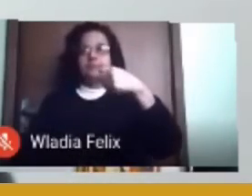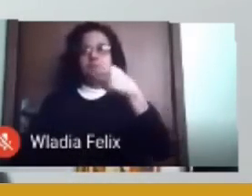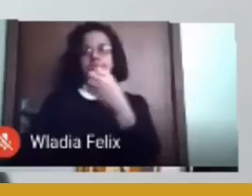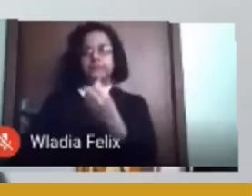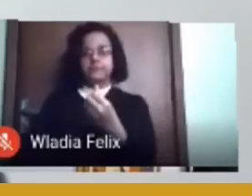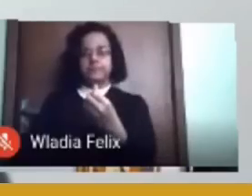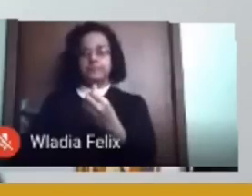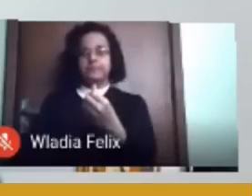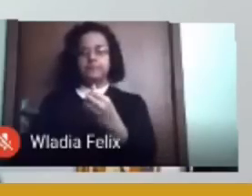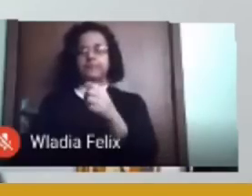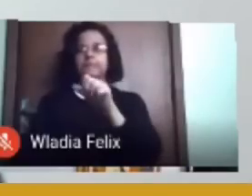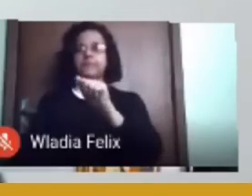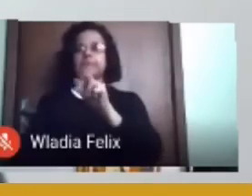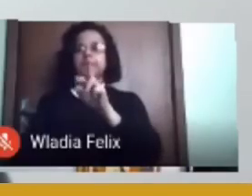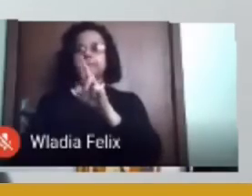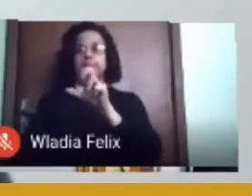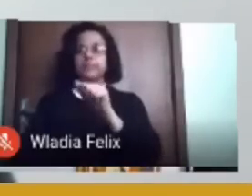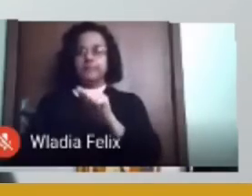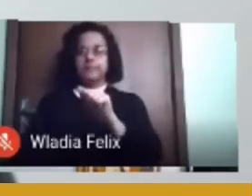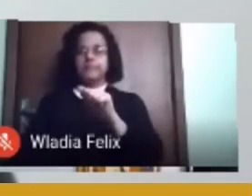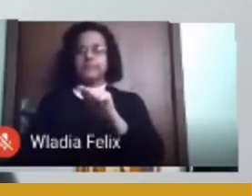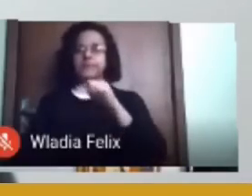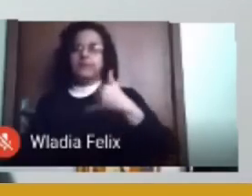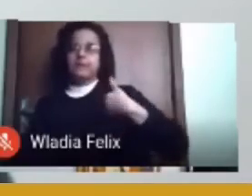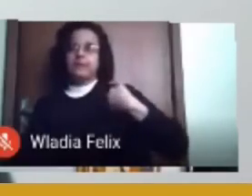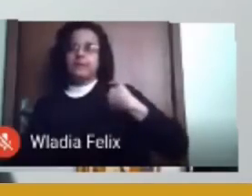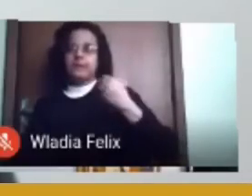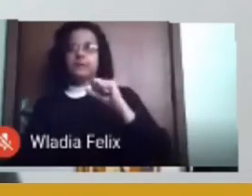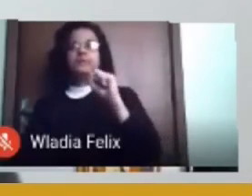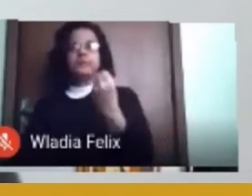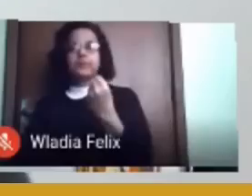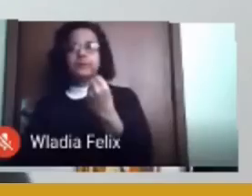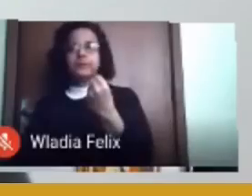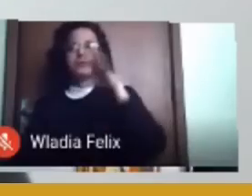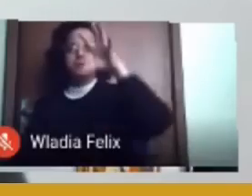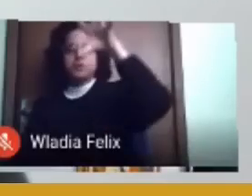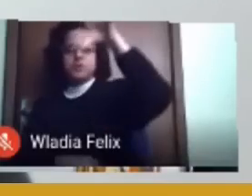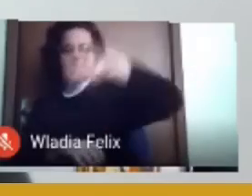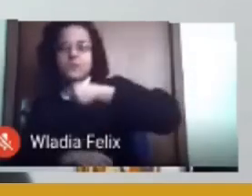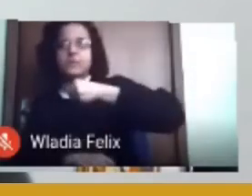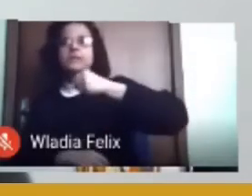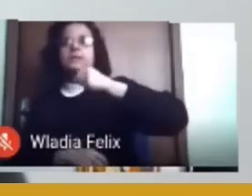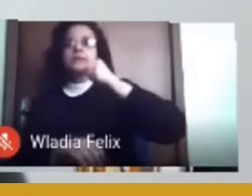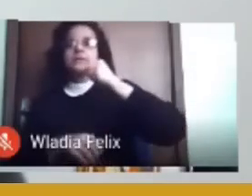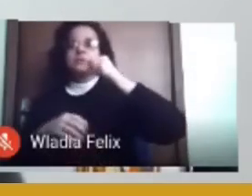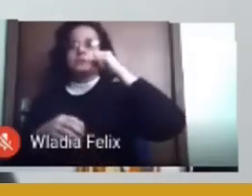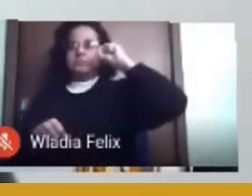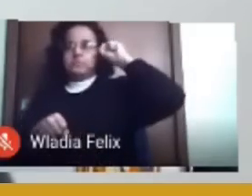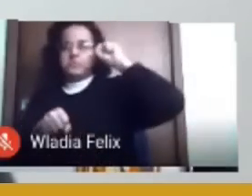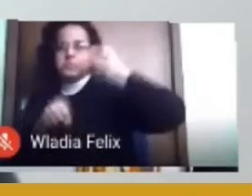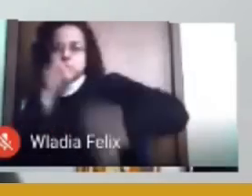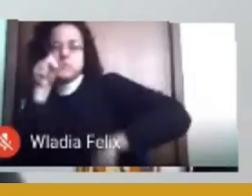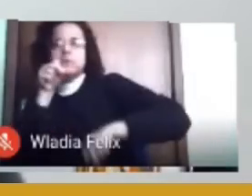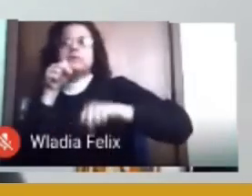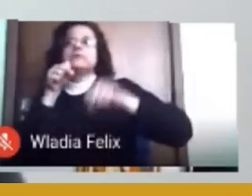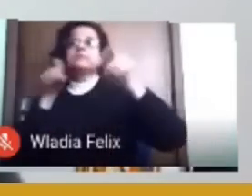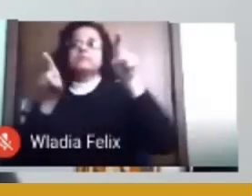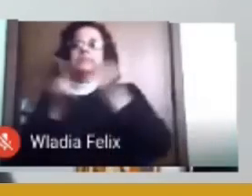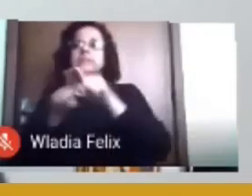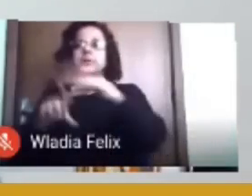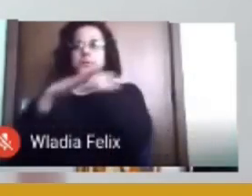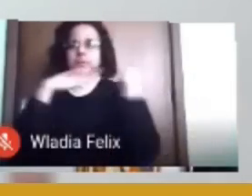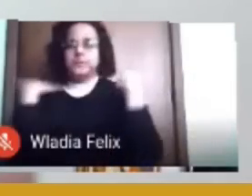drogada, estuprada e morta lá em Vitória, no Espírito Santo. e os principais suspeitos, que eram pessoas